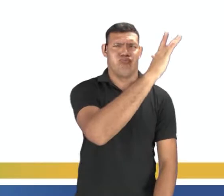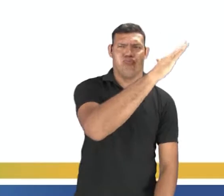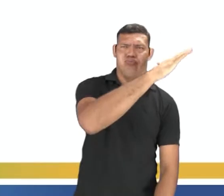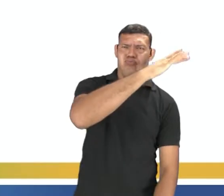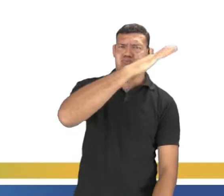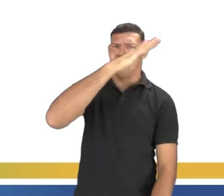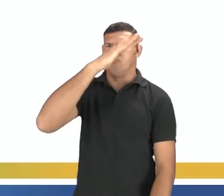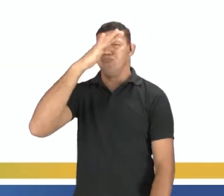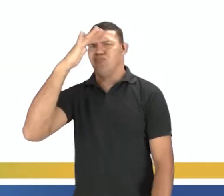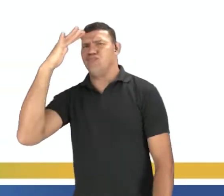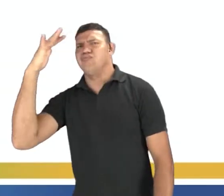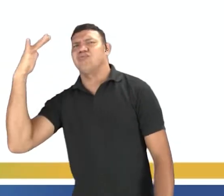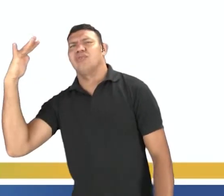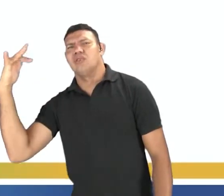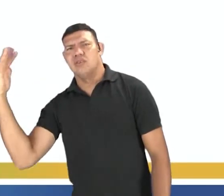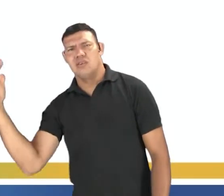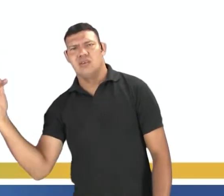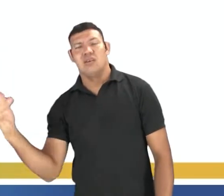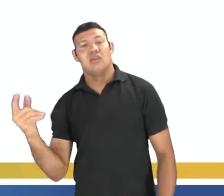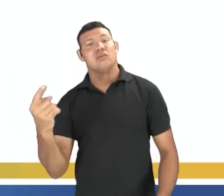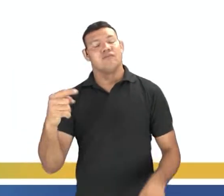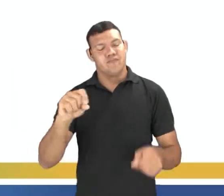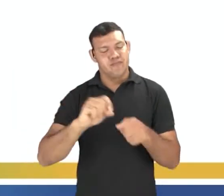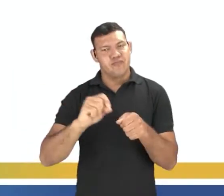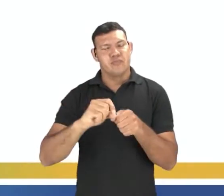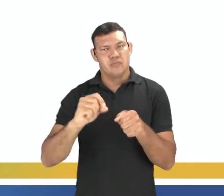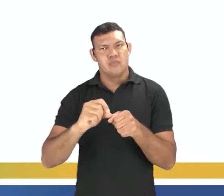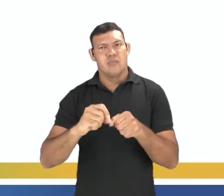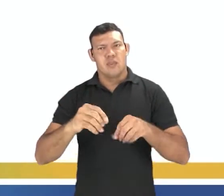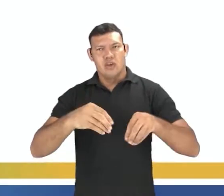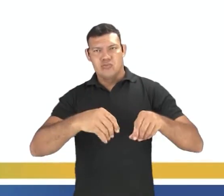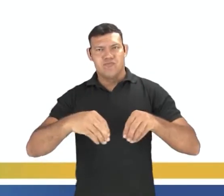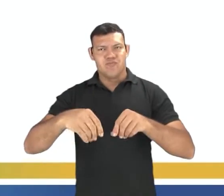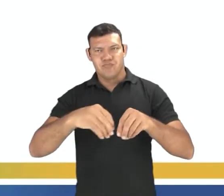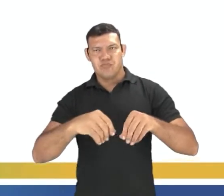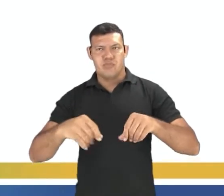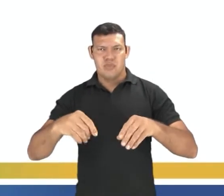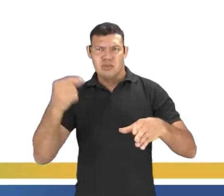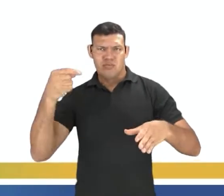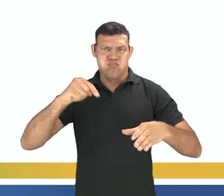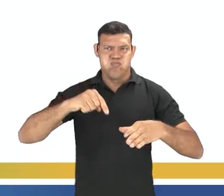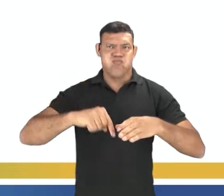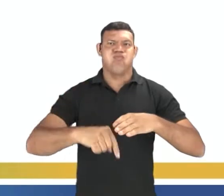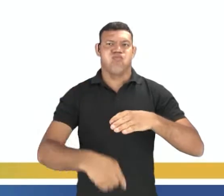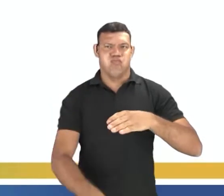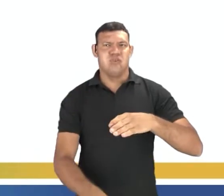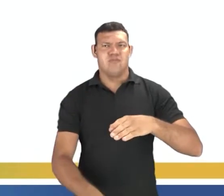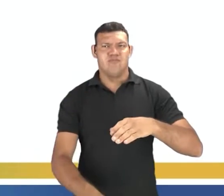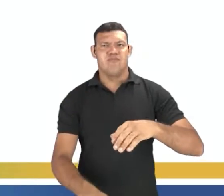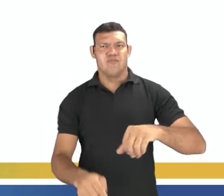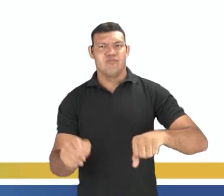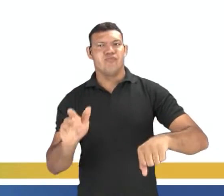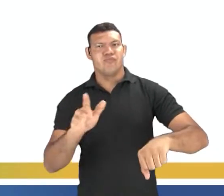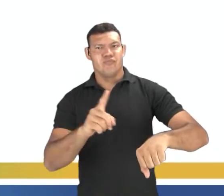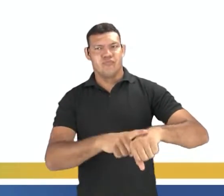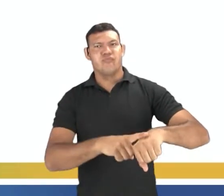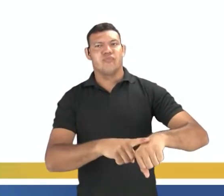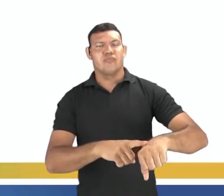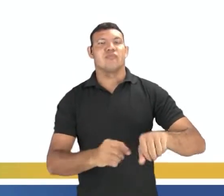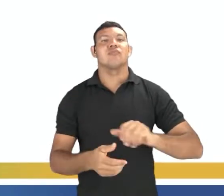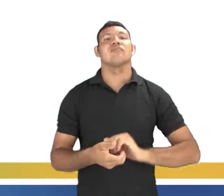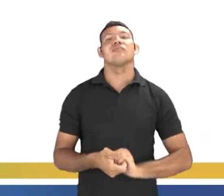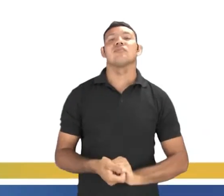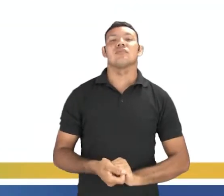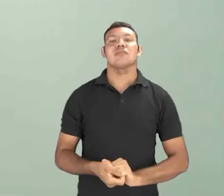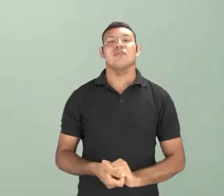vezes, o destino final é o solo, lençol freático ou outros mananciais contaminados. Gente, outra